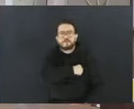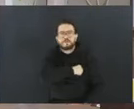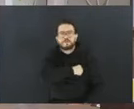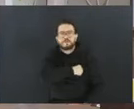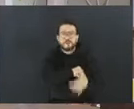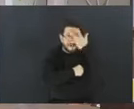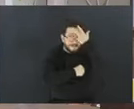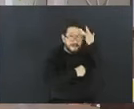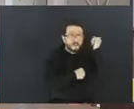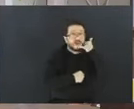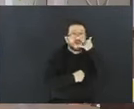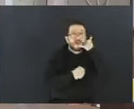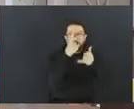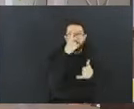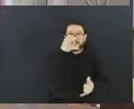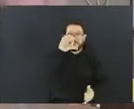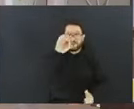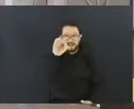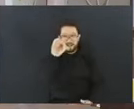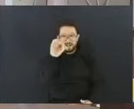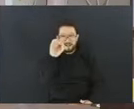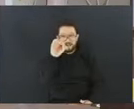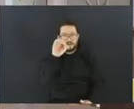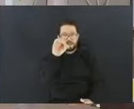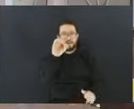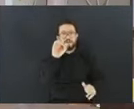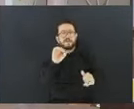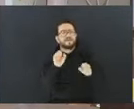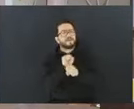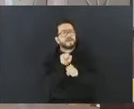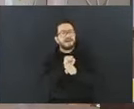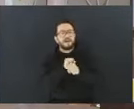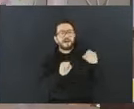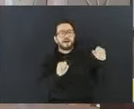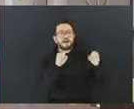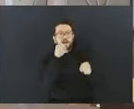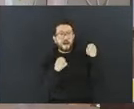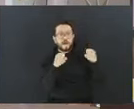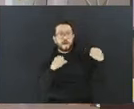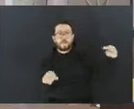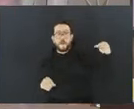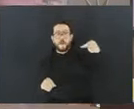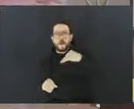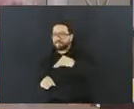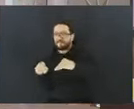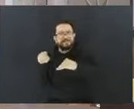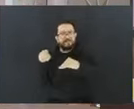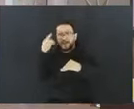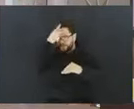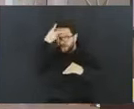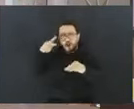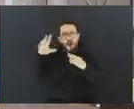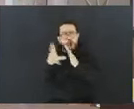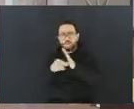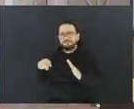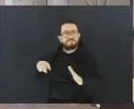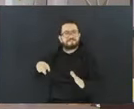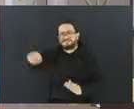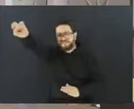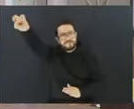a viatura chegar no local, o criminoso já disfarçou, já distribuiu esse material furtado